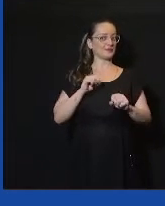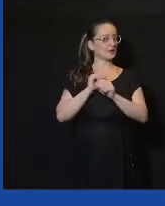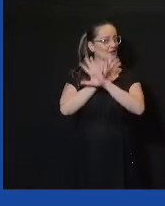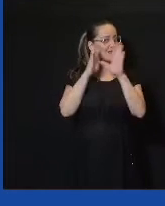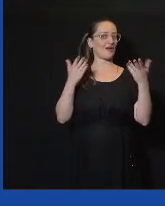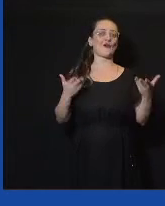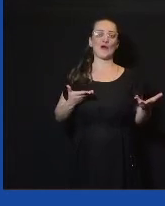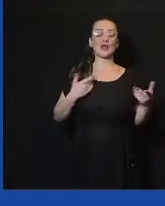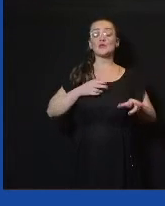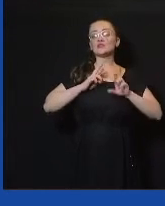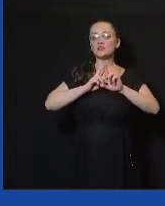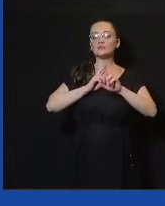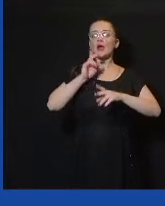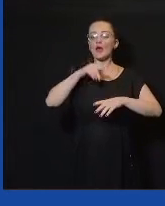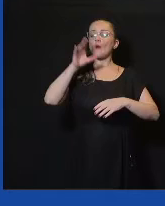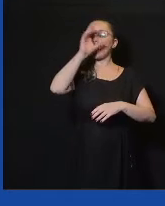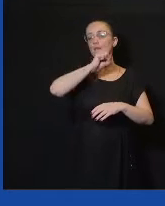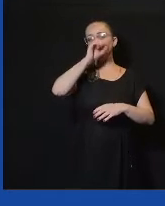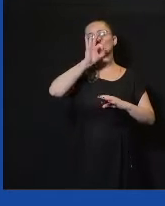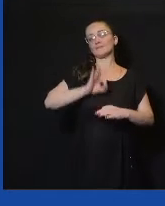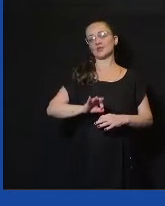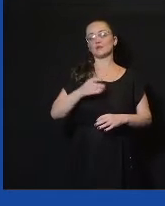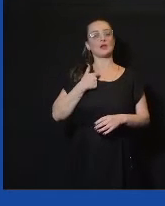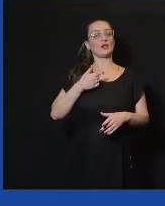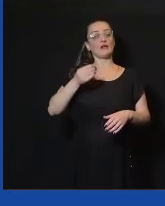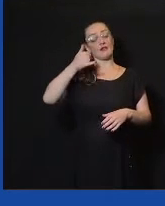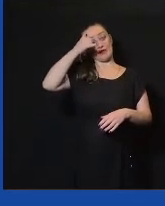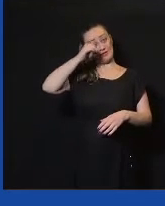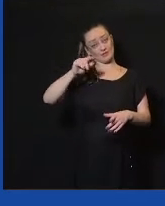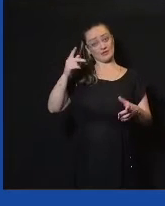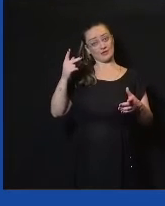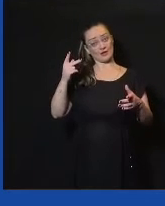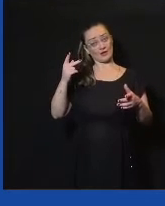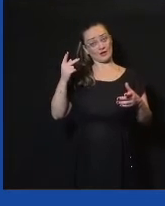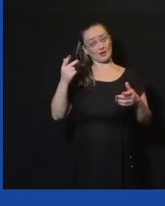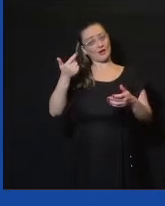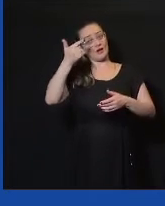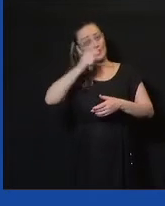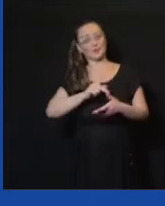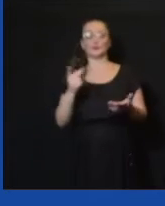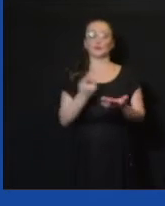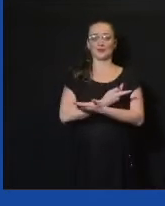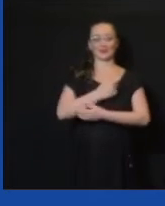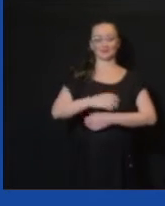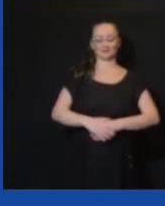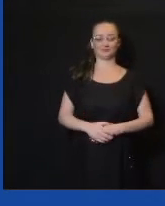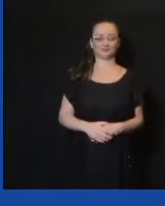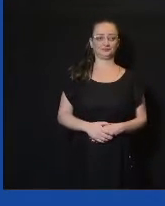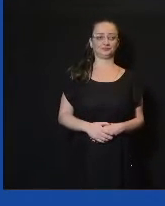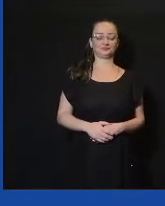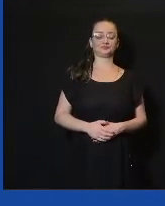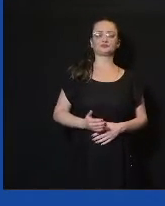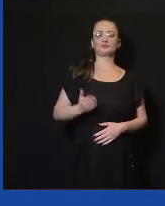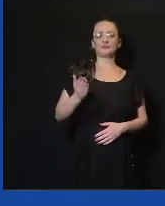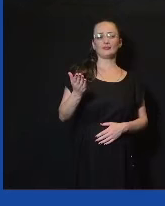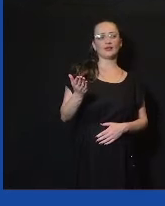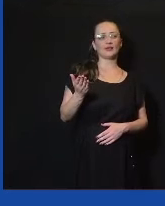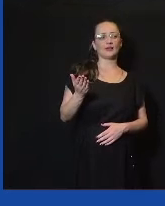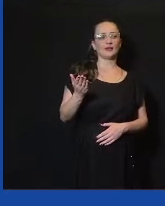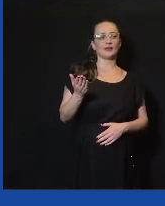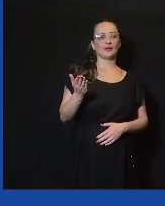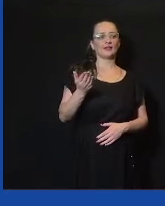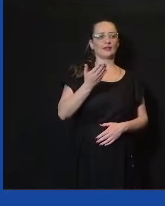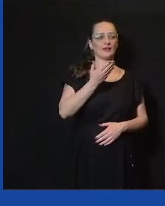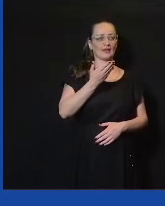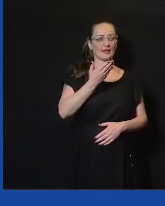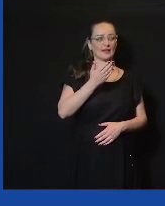que seja um processo de aprendizado para a gente não repetir os erros do passado. Renata, você, eu queria escutar também, claro, sobre